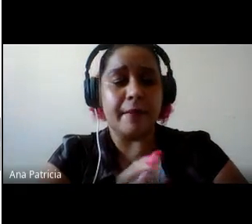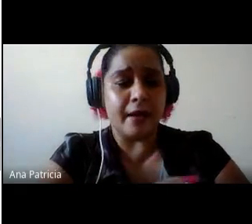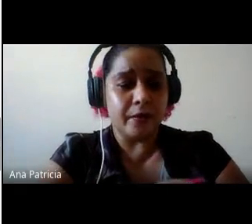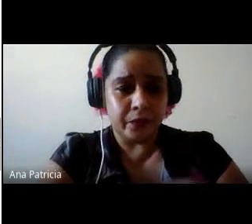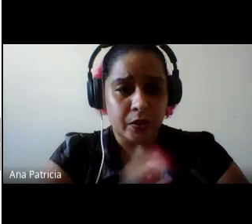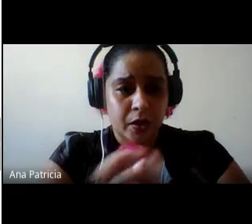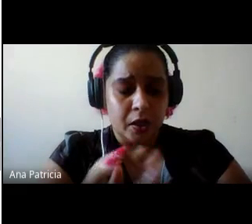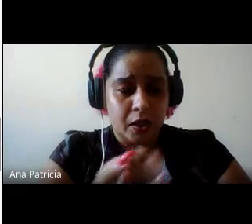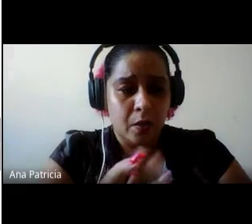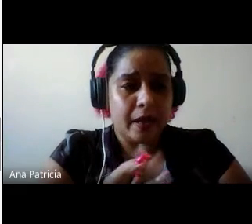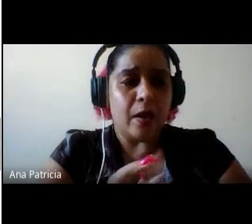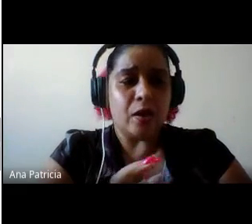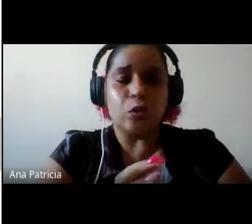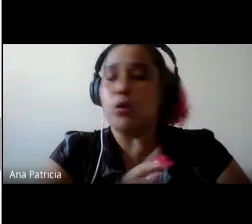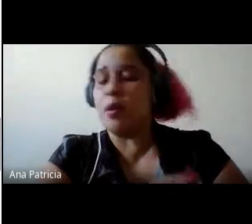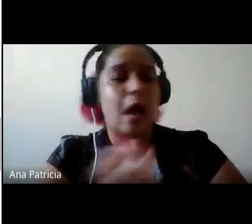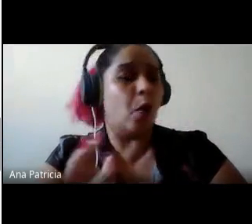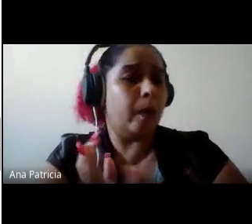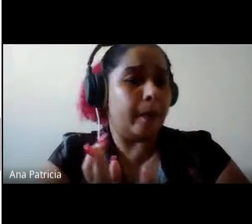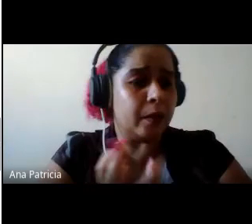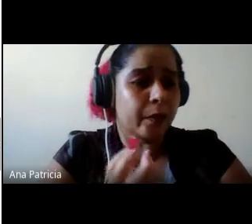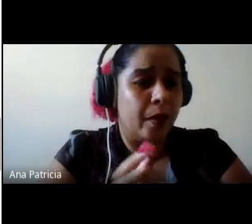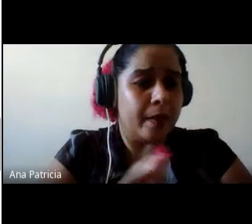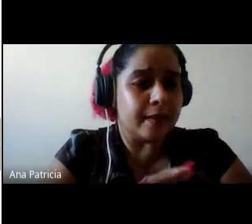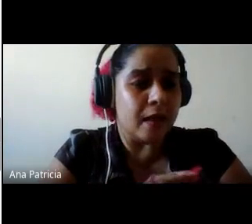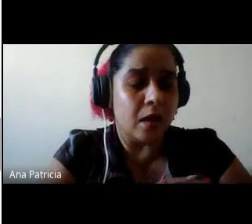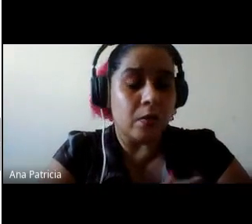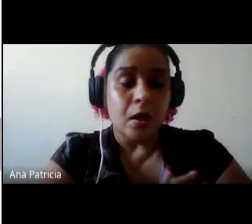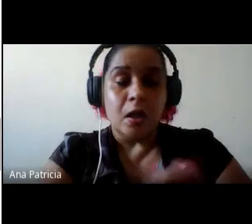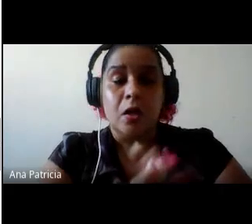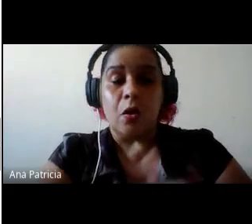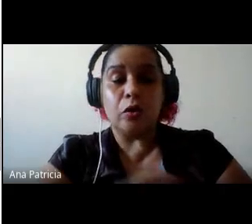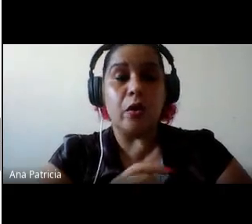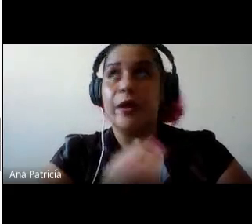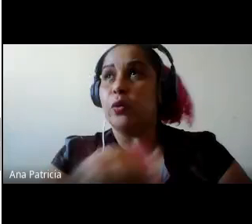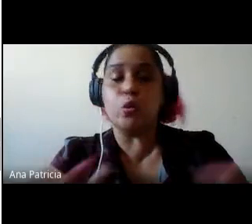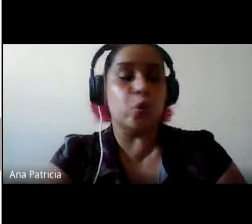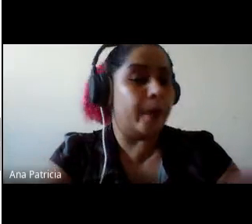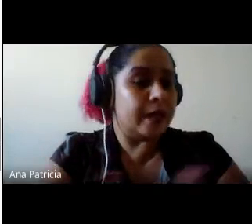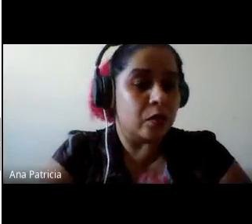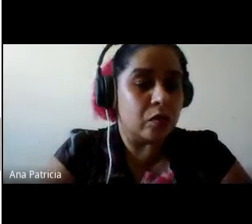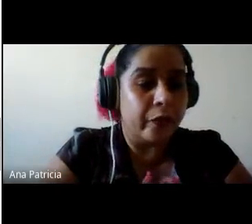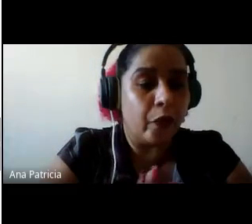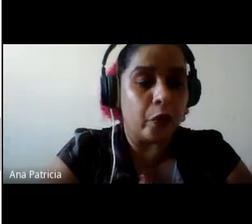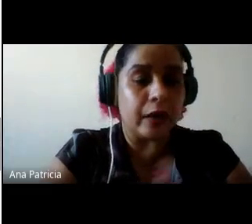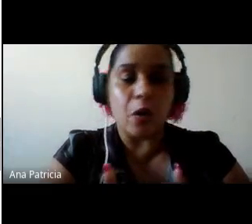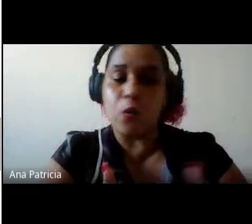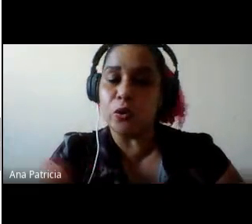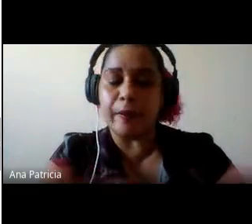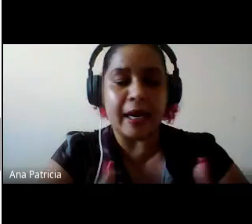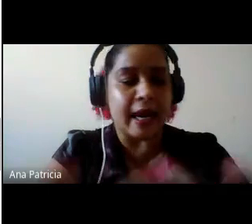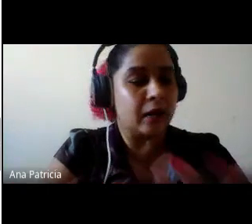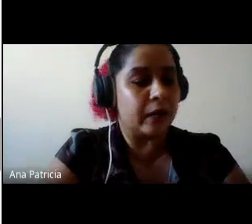trabalho, como é que eu ajudo no meio da rua para pedir uma informação? Ou eu estou vendo um surdo passando um sufoco na